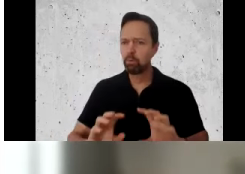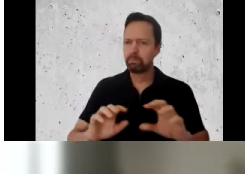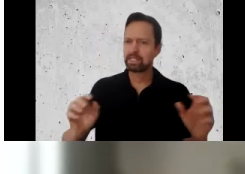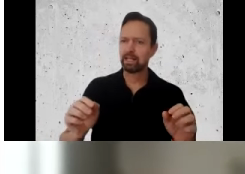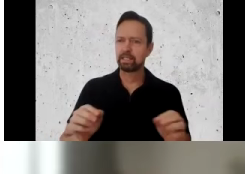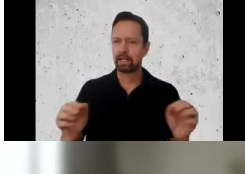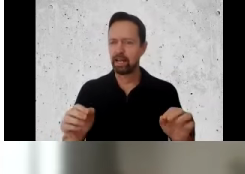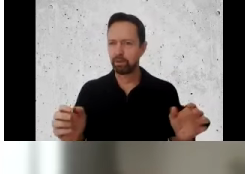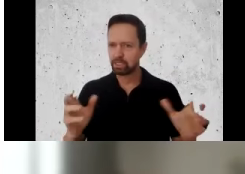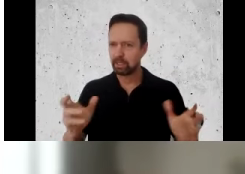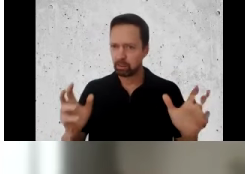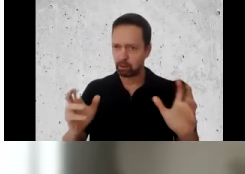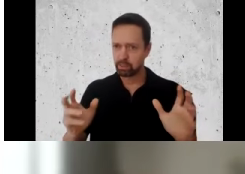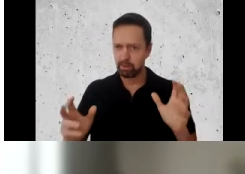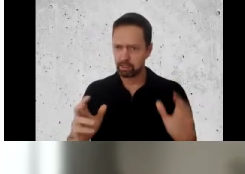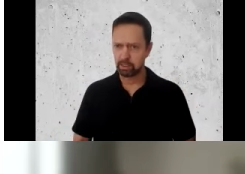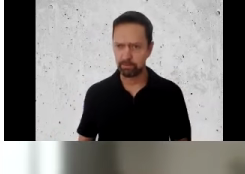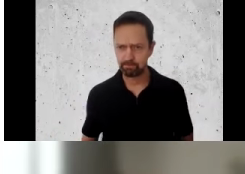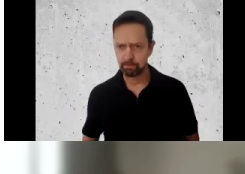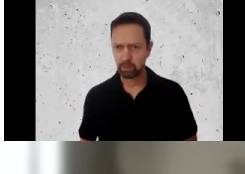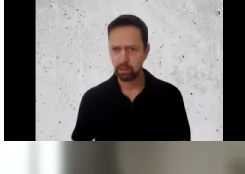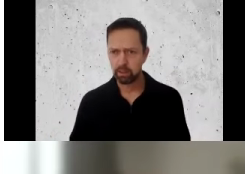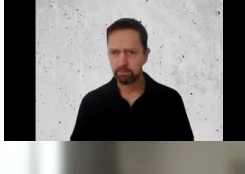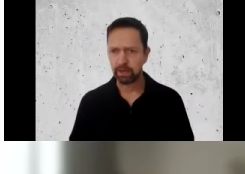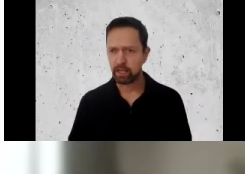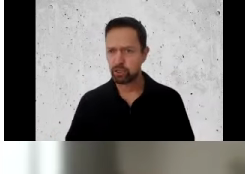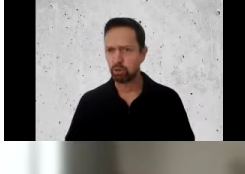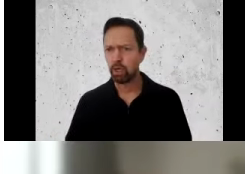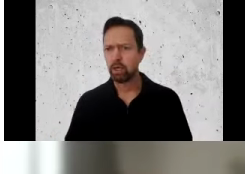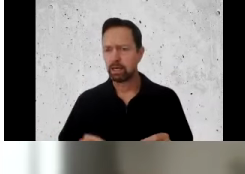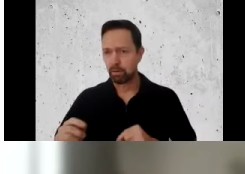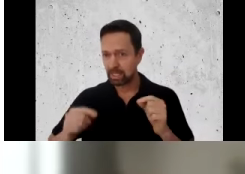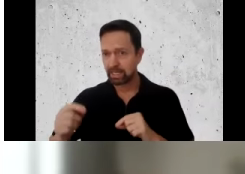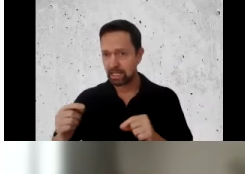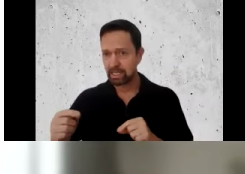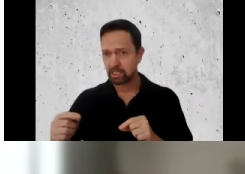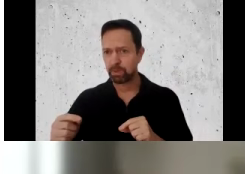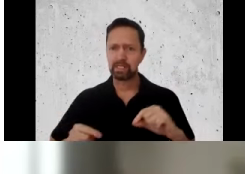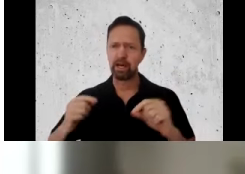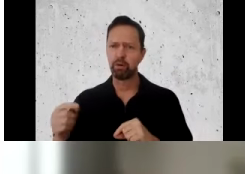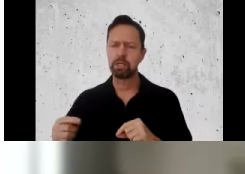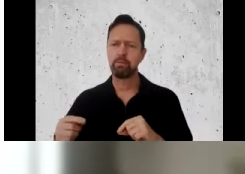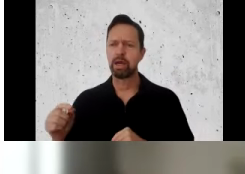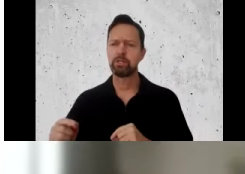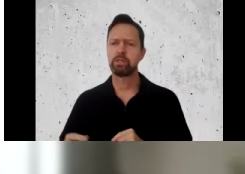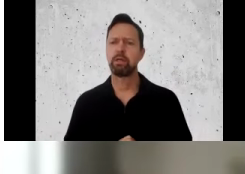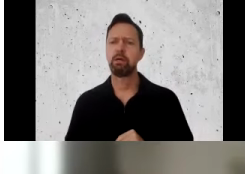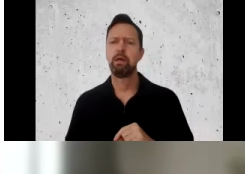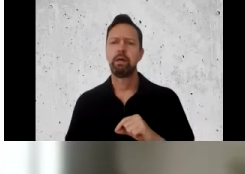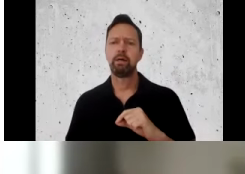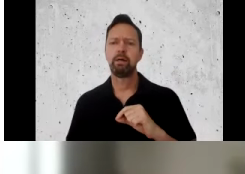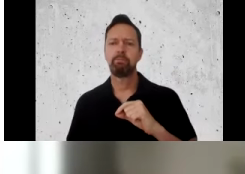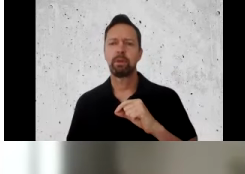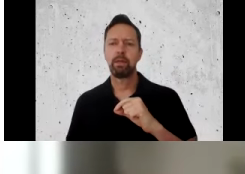argumentavam que, como a bicicleta, naquela época, a bicicleta era uma coisa mais frágil, e a deles era especial e tinha marcha, sei